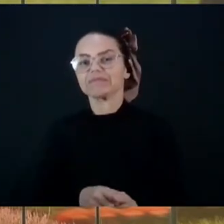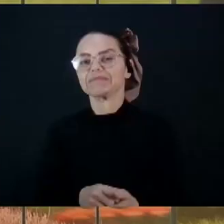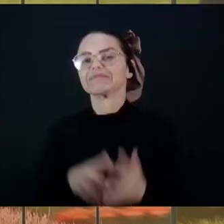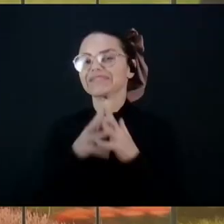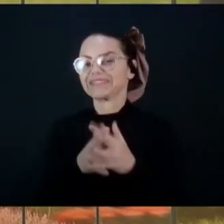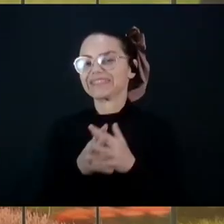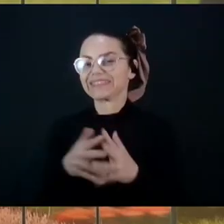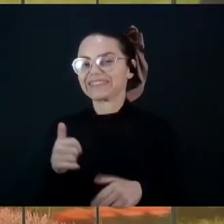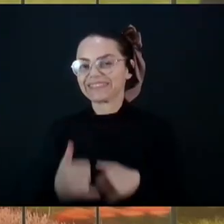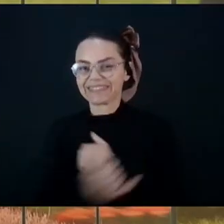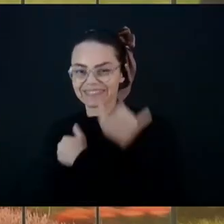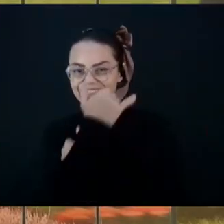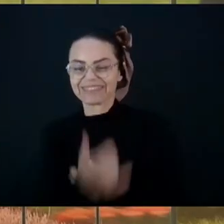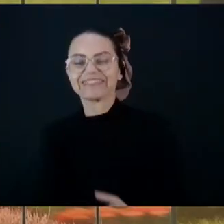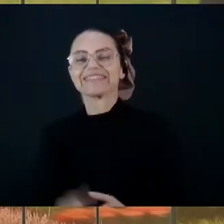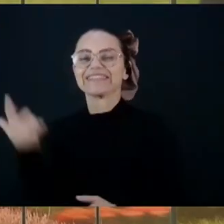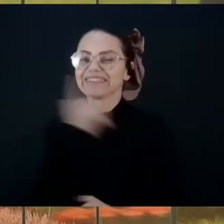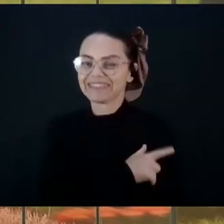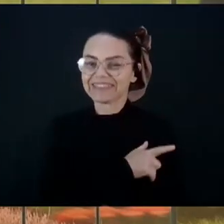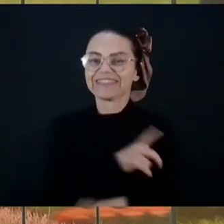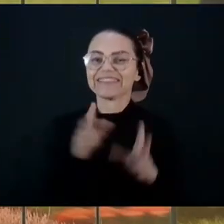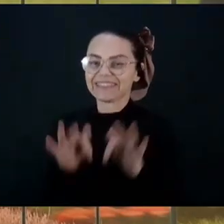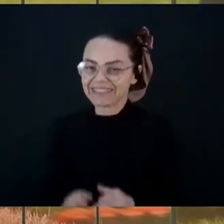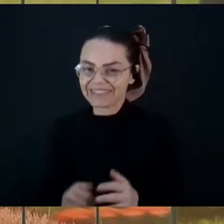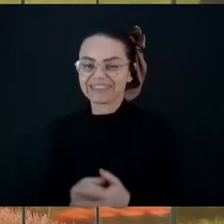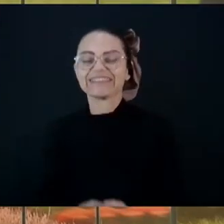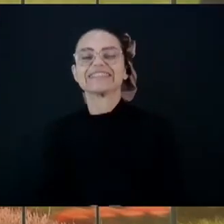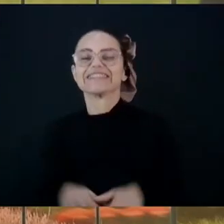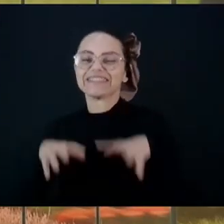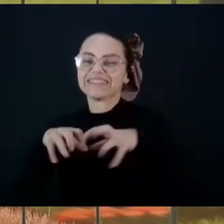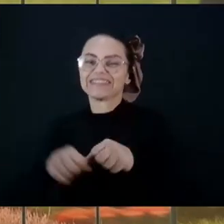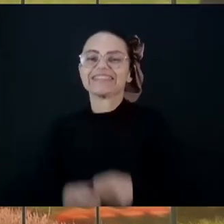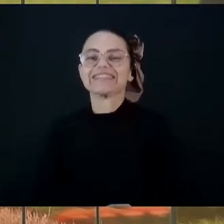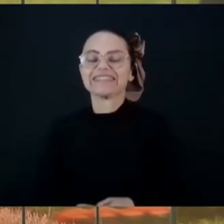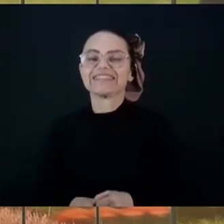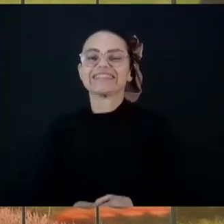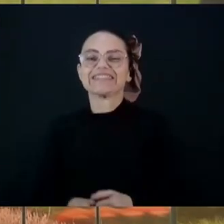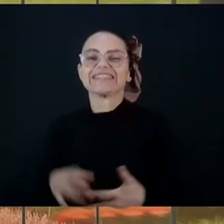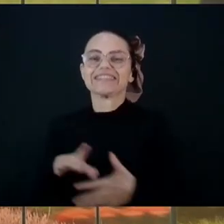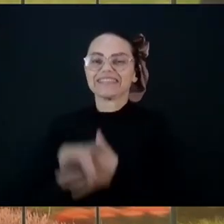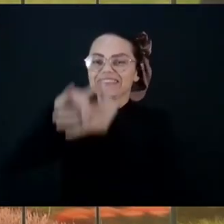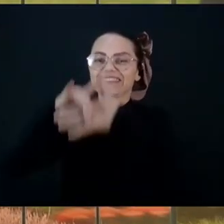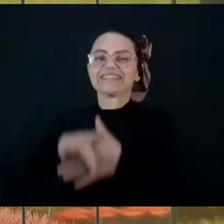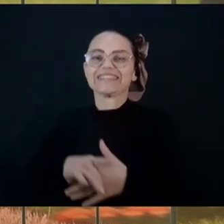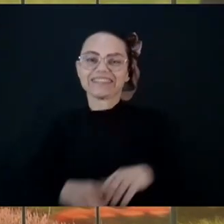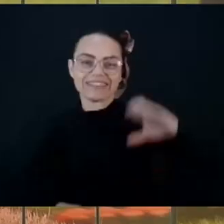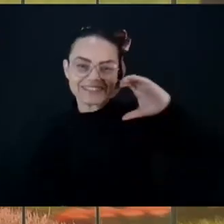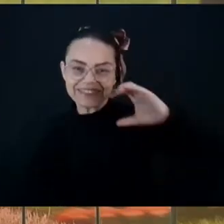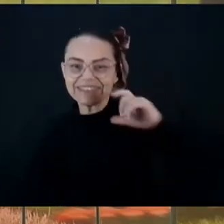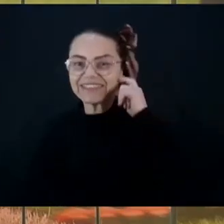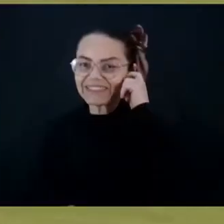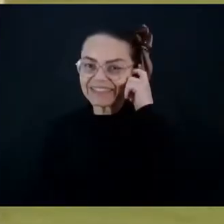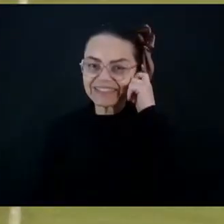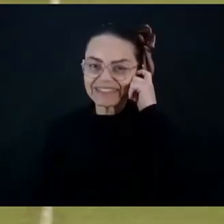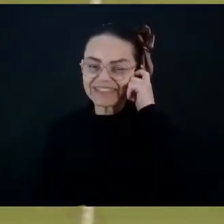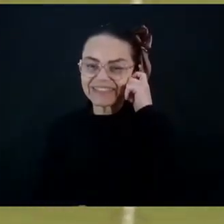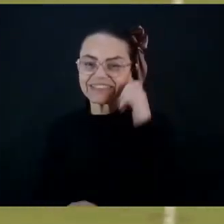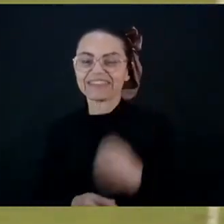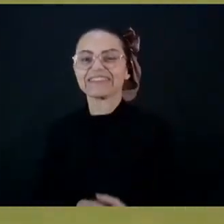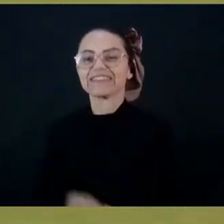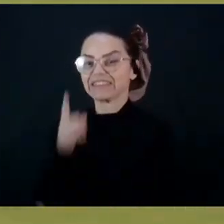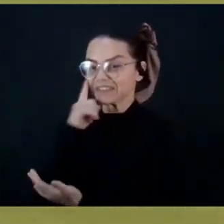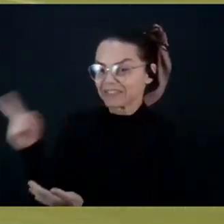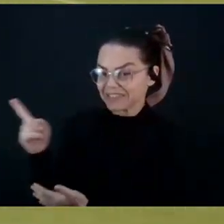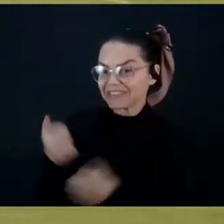do recado na etapa final e assumiu a vice-liderança da Série C. O jogo